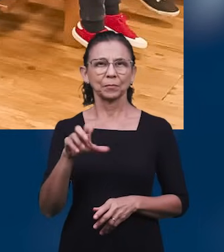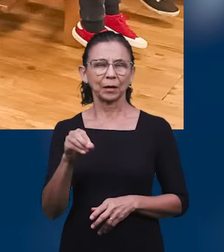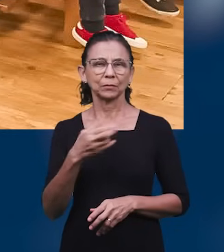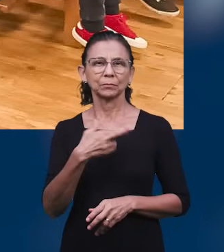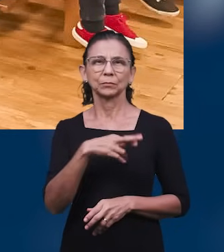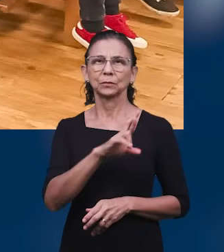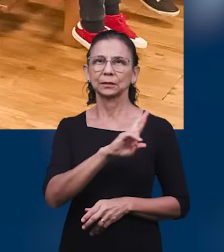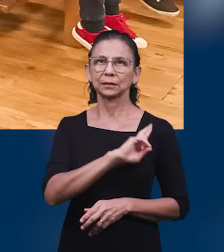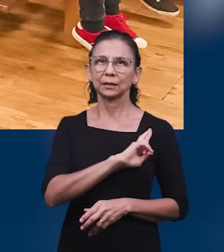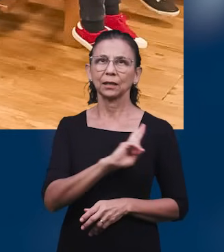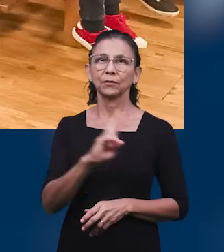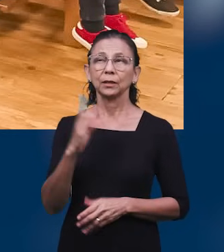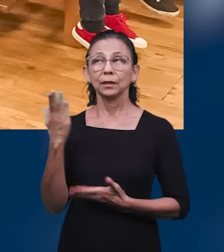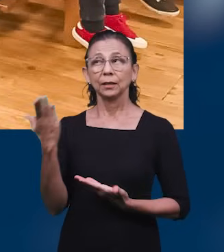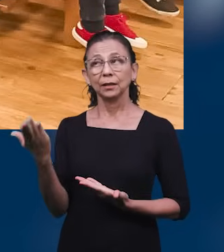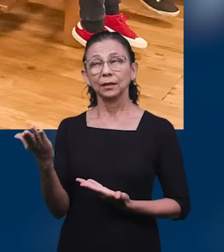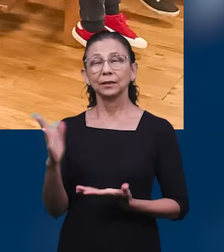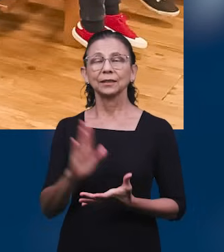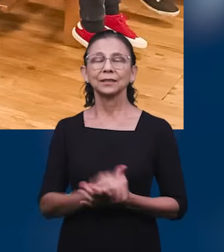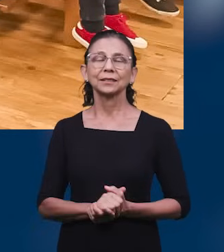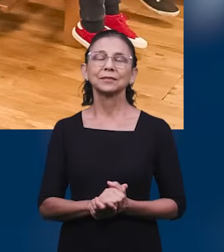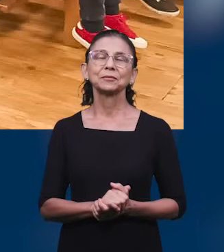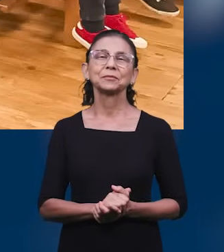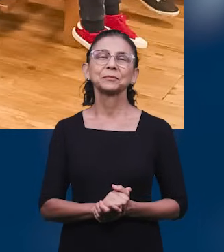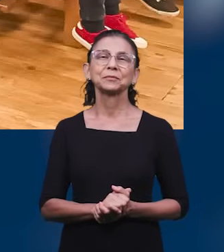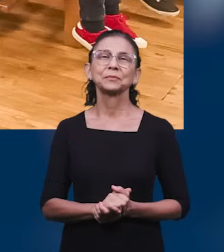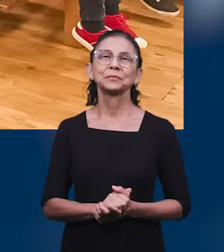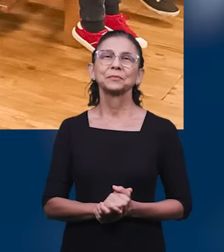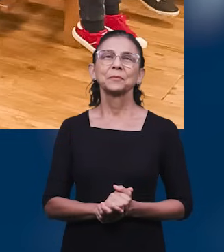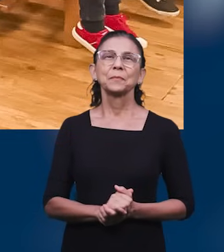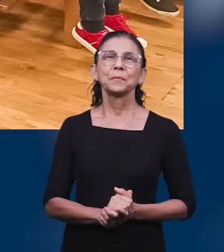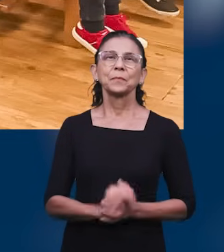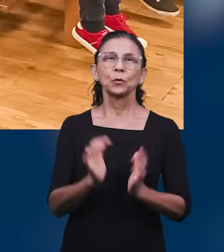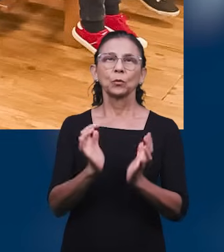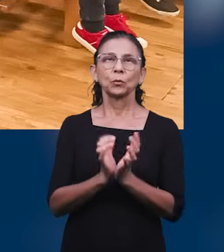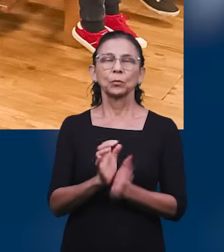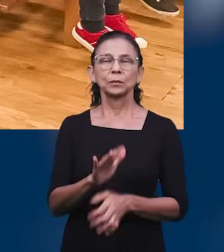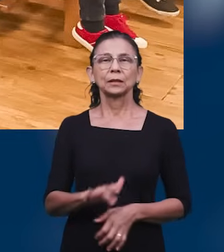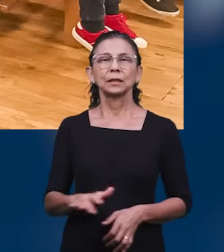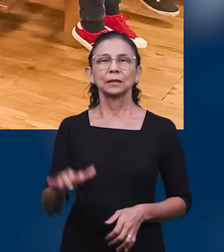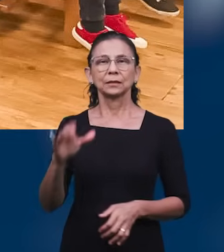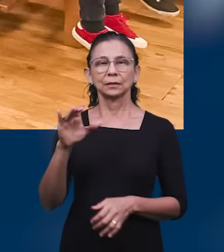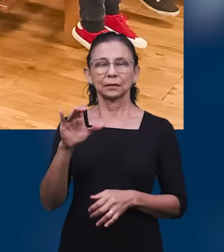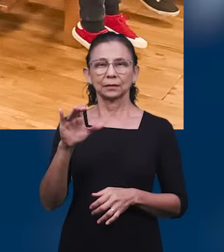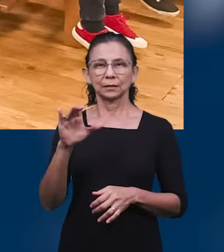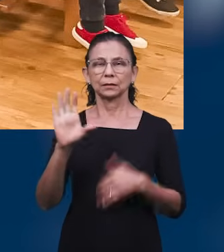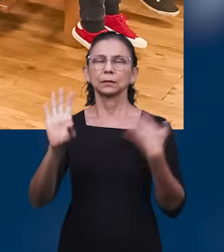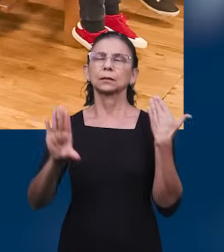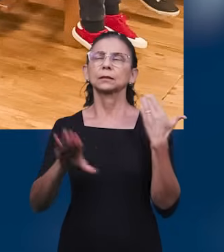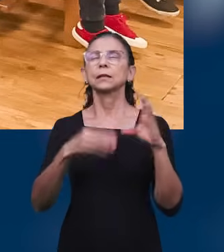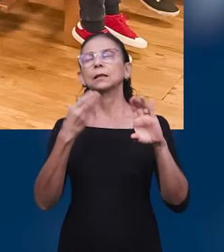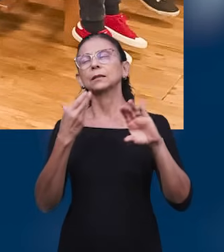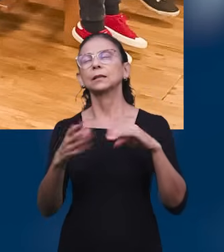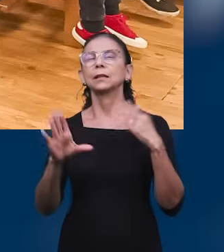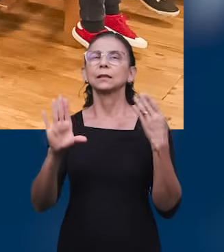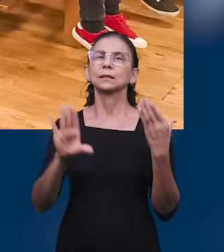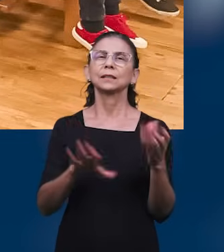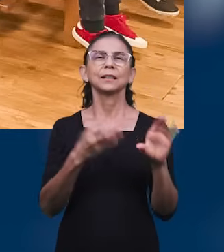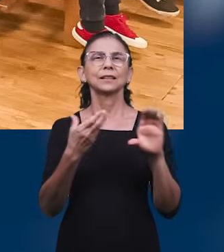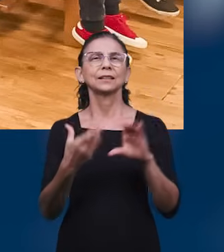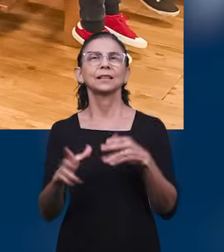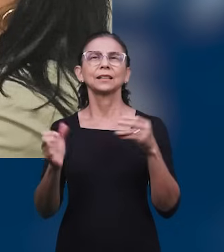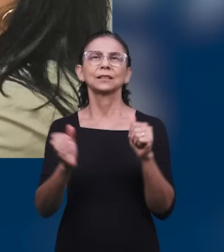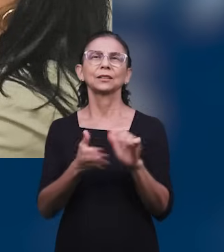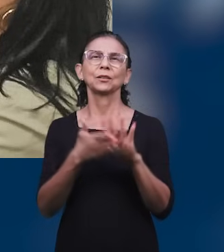Em Barcelona, sob o ministério do pastor Eduardo Campos, as nossas crianças não cessaram de cantar e glorificar ao Senhor neste